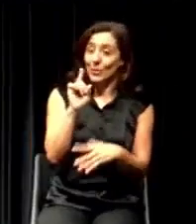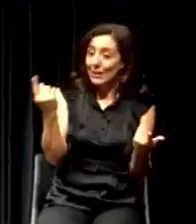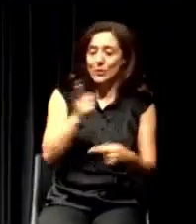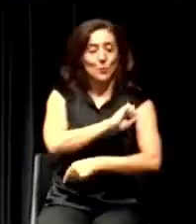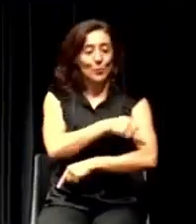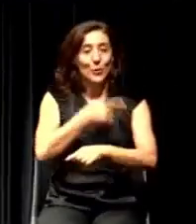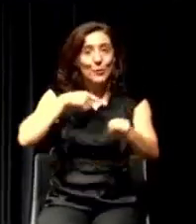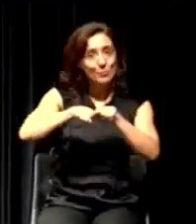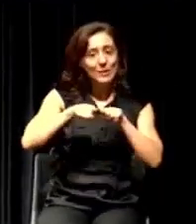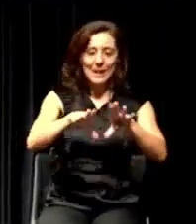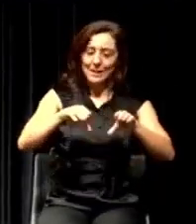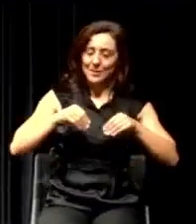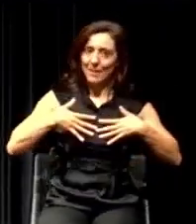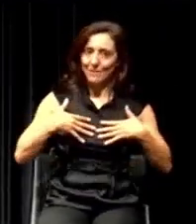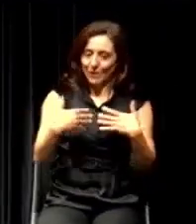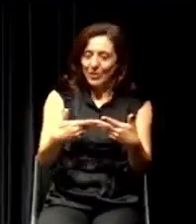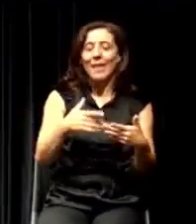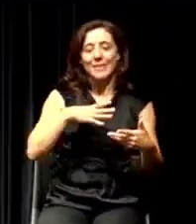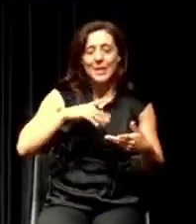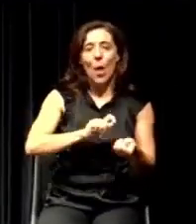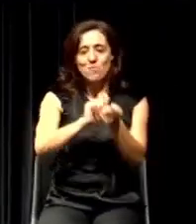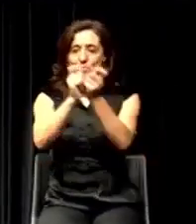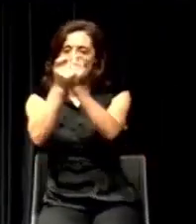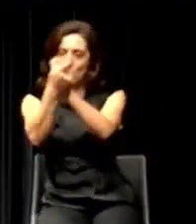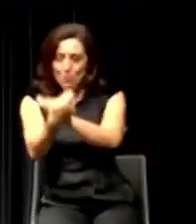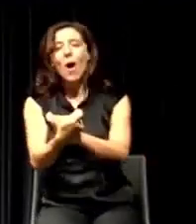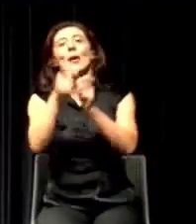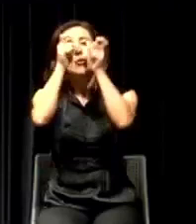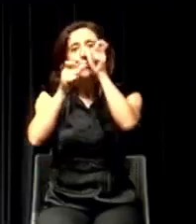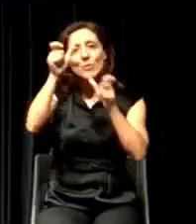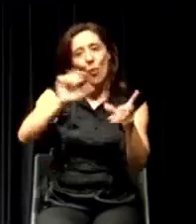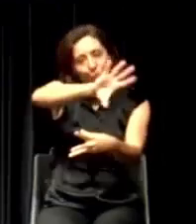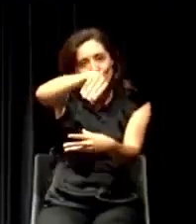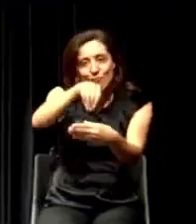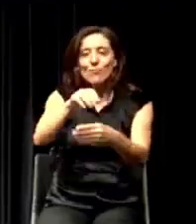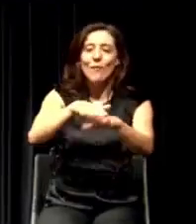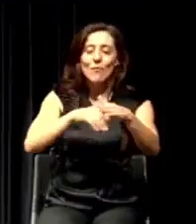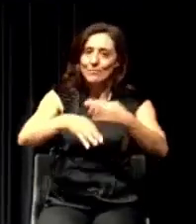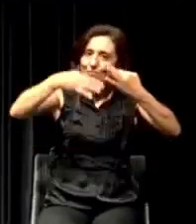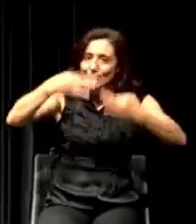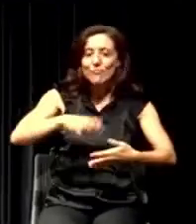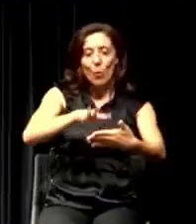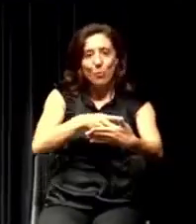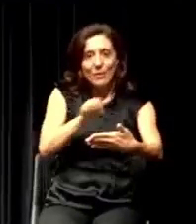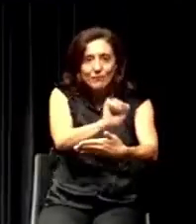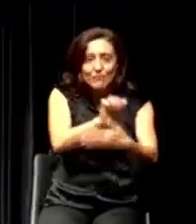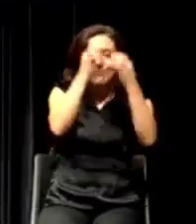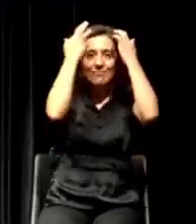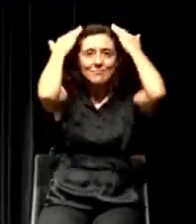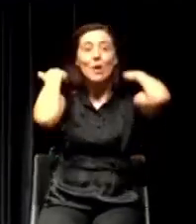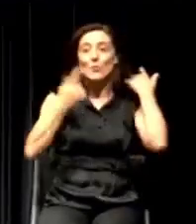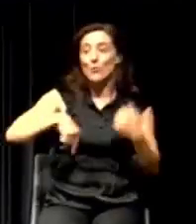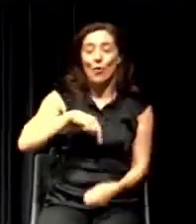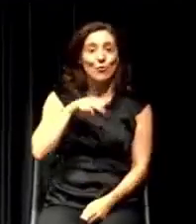que o poder político as uma vontade de querer fazer essa transição envolvendo a população e executando com firmeza sou plano é